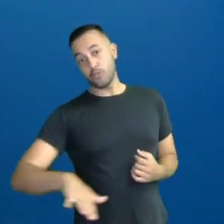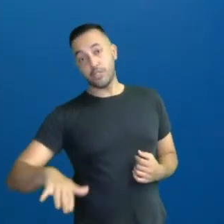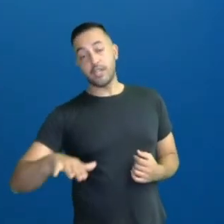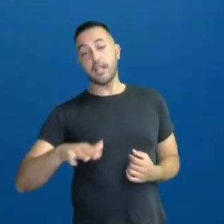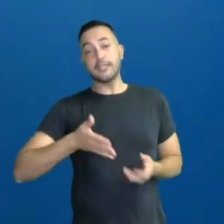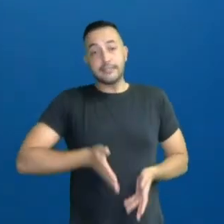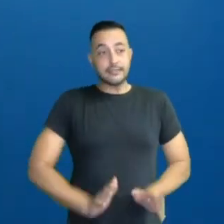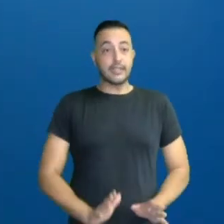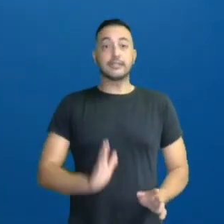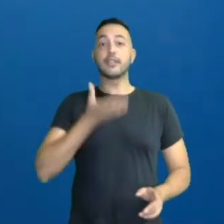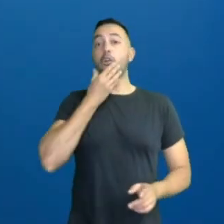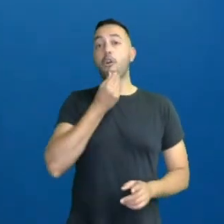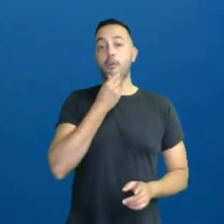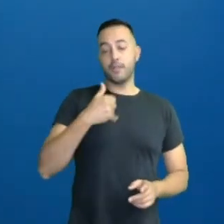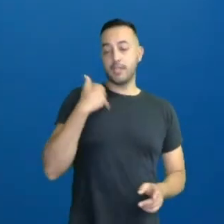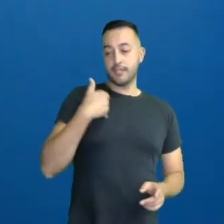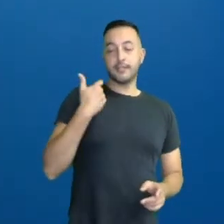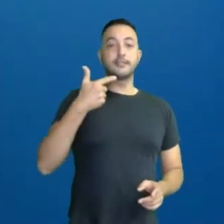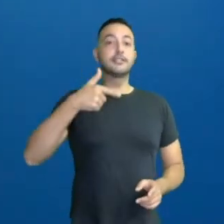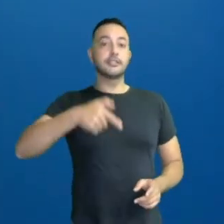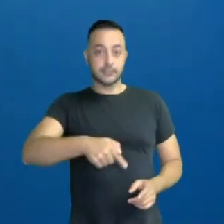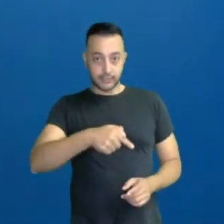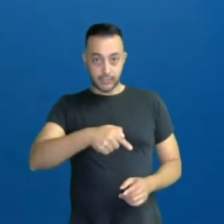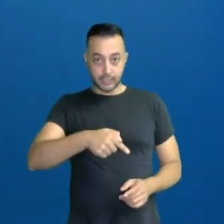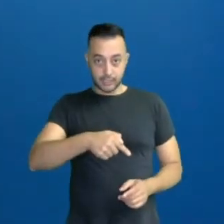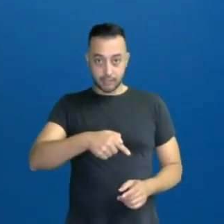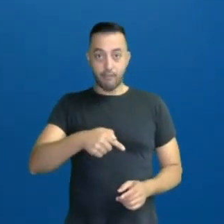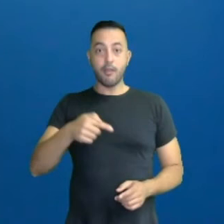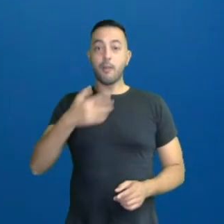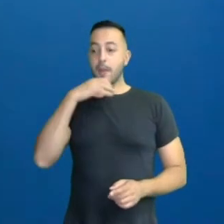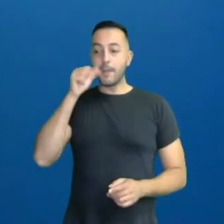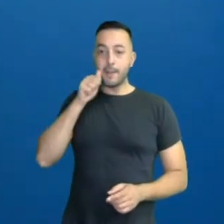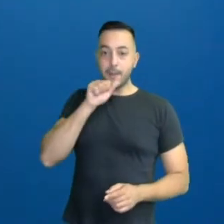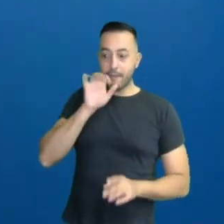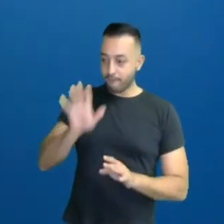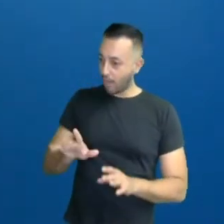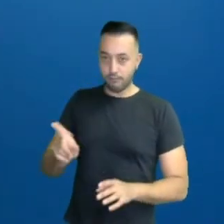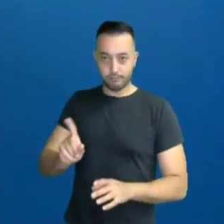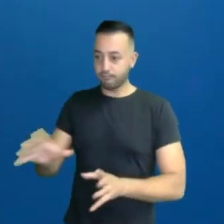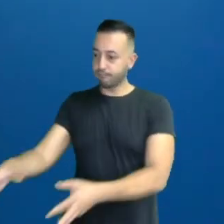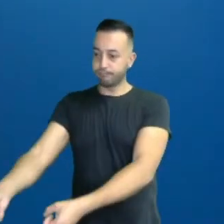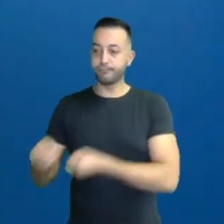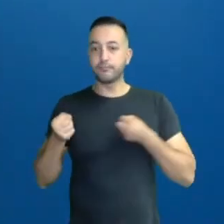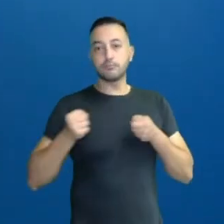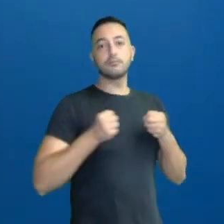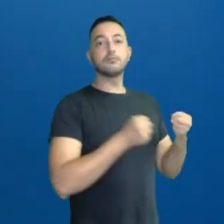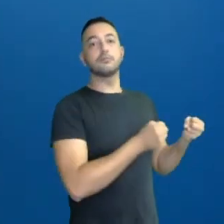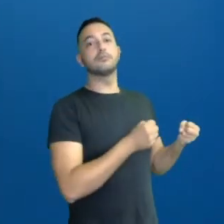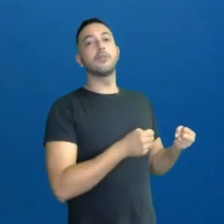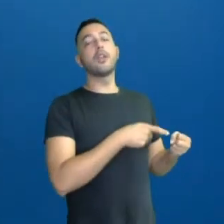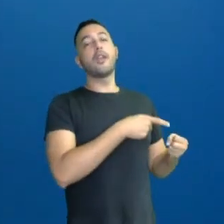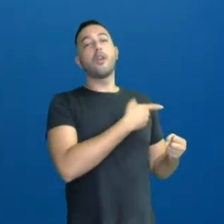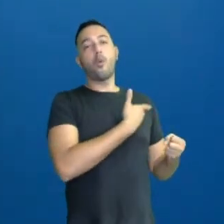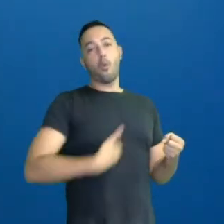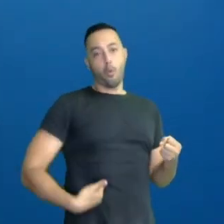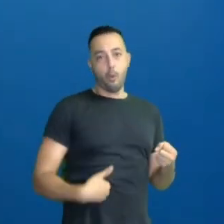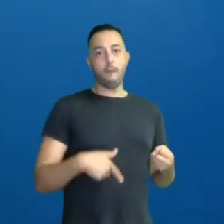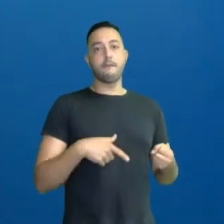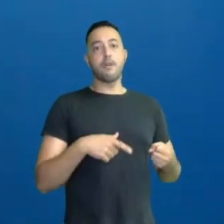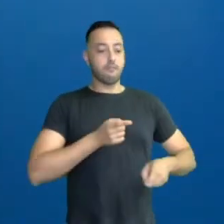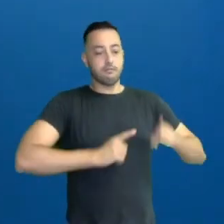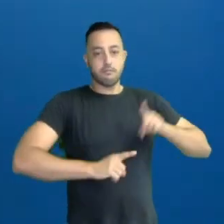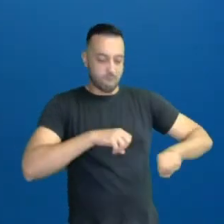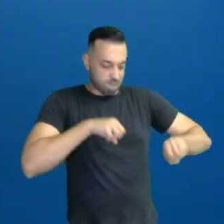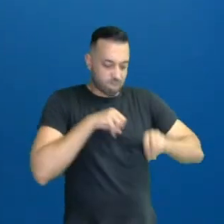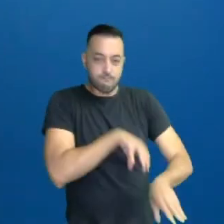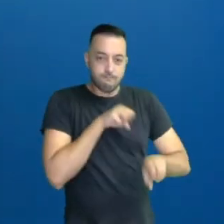nascidas homens, aos 7 anos de idade, ele era tirado dos pais, tirado das mães. O Estado é quem iria gerir